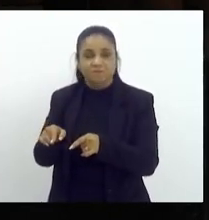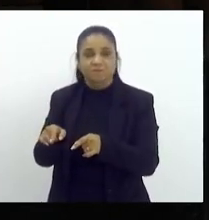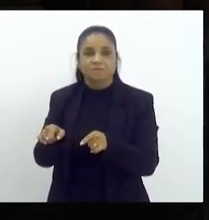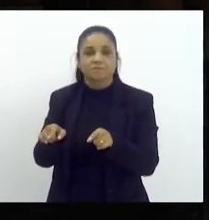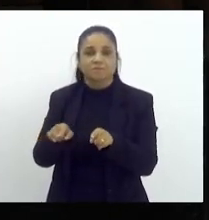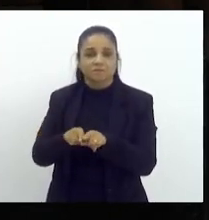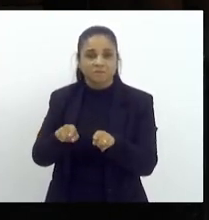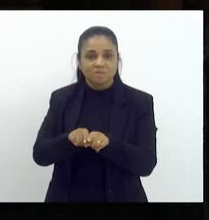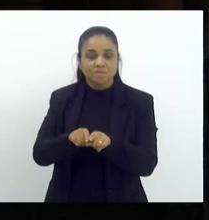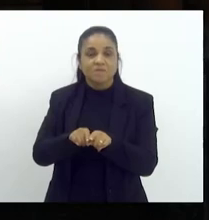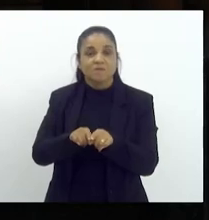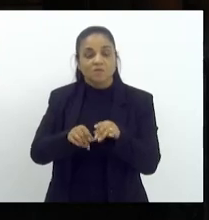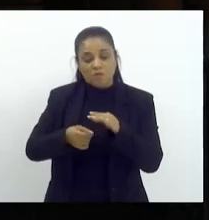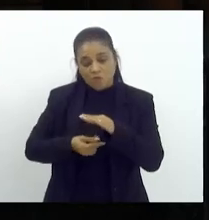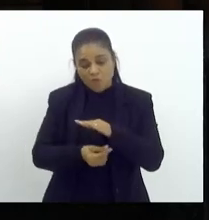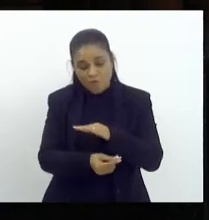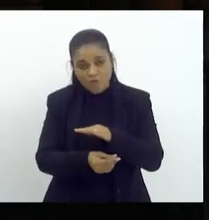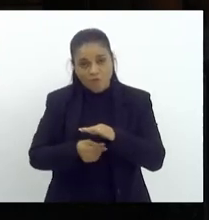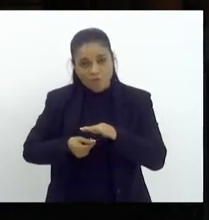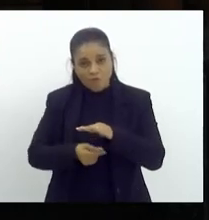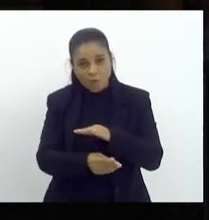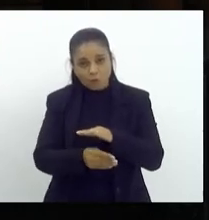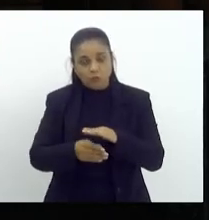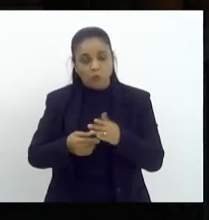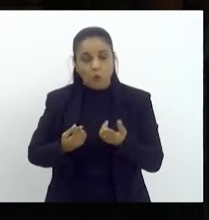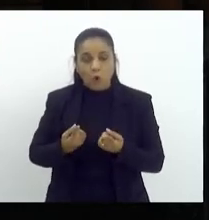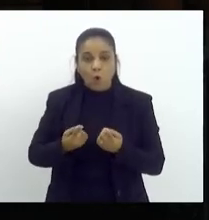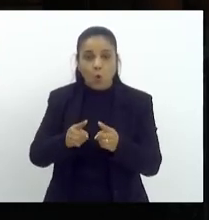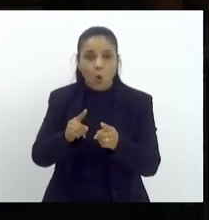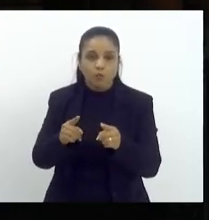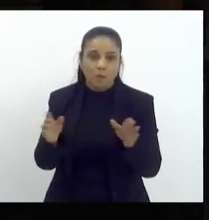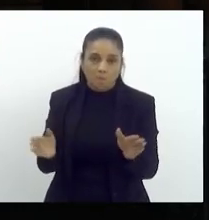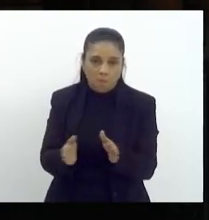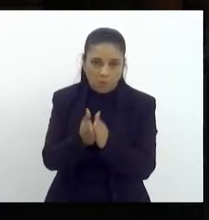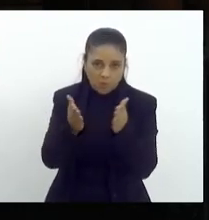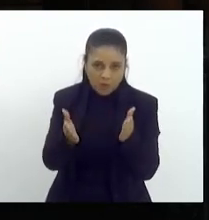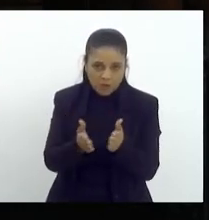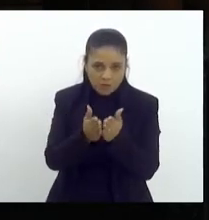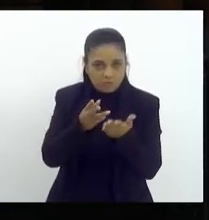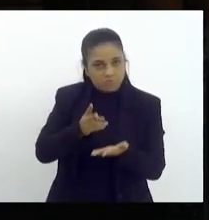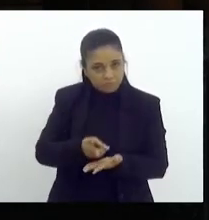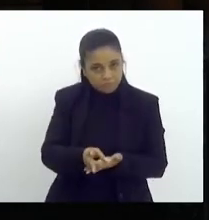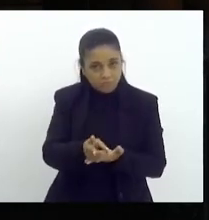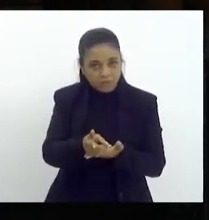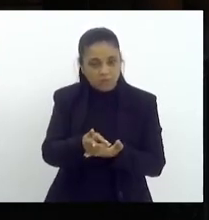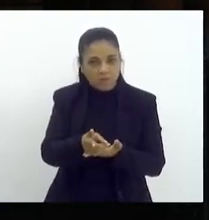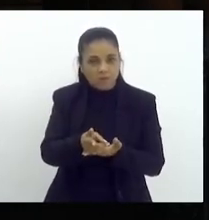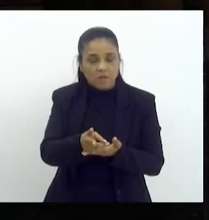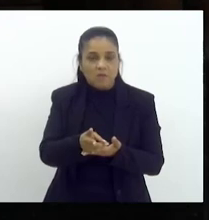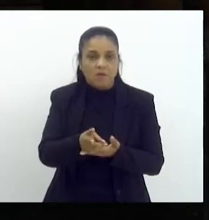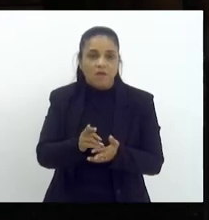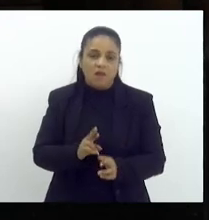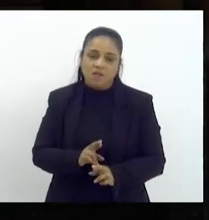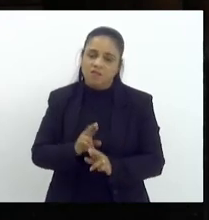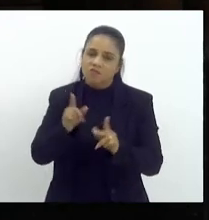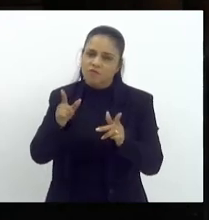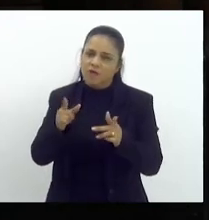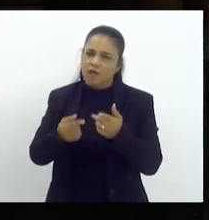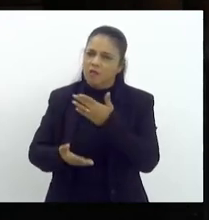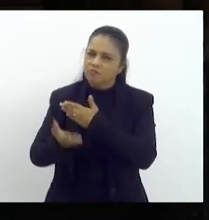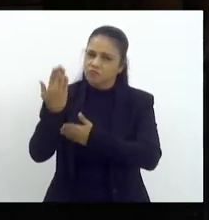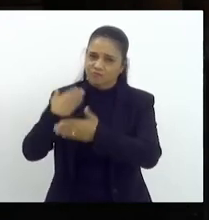o nosso fundo do combate à pobreza só que não de maneira engessada como era antes